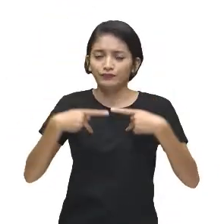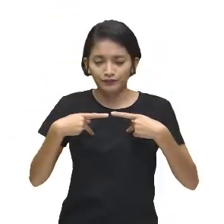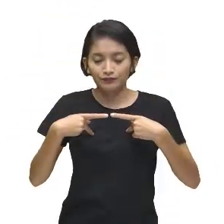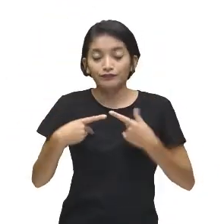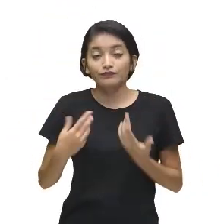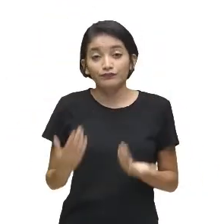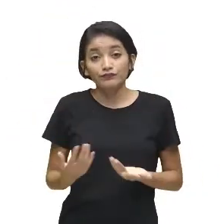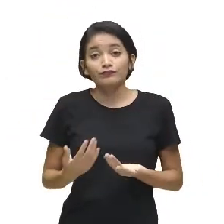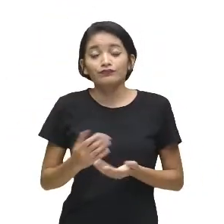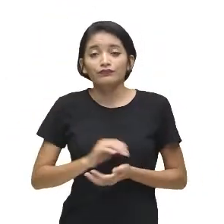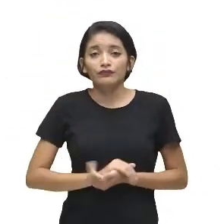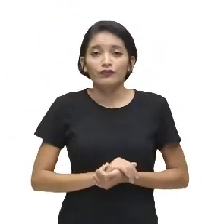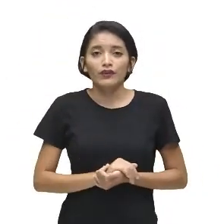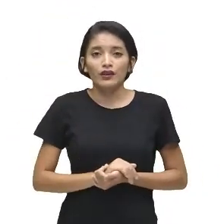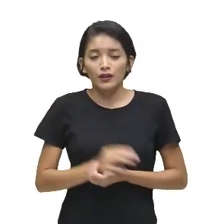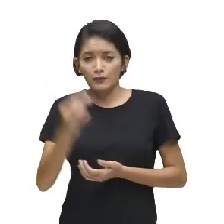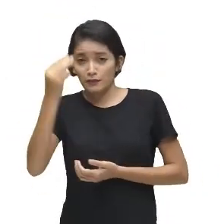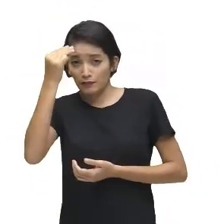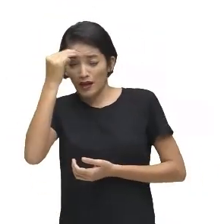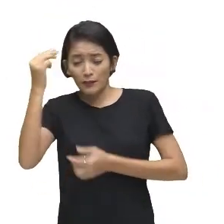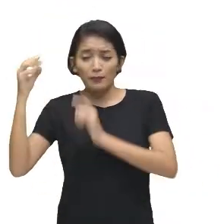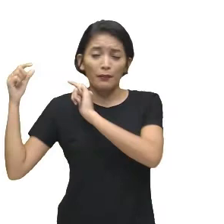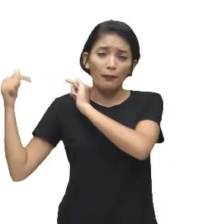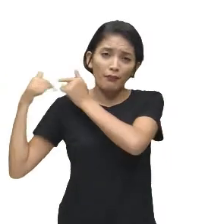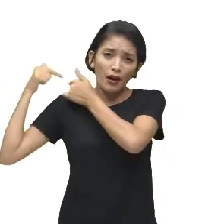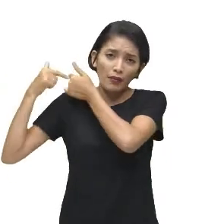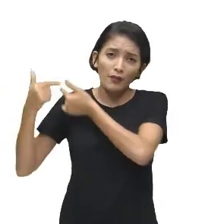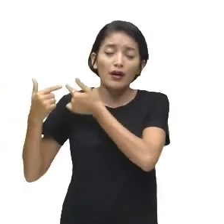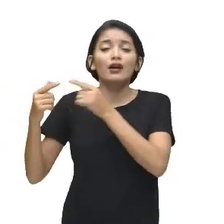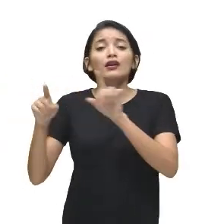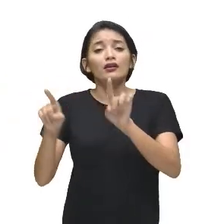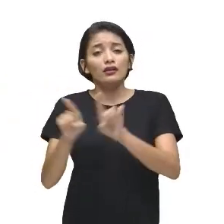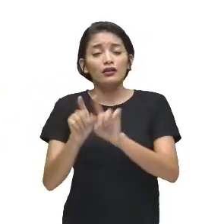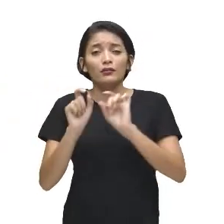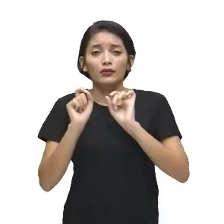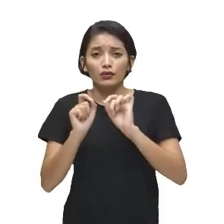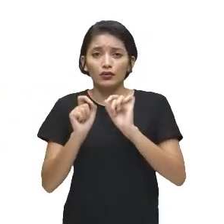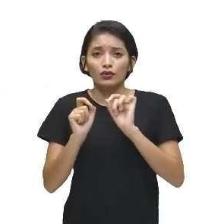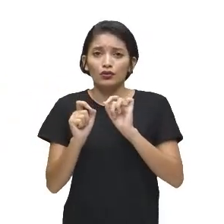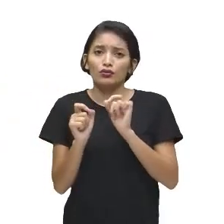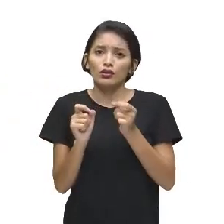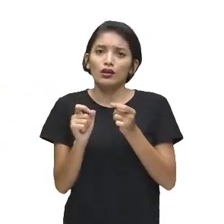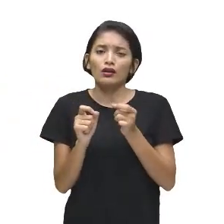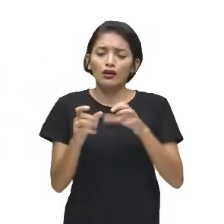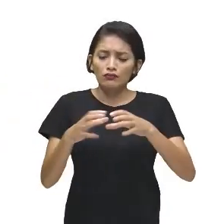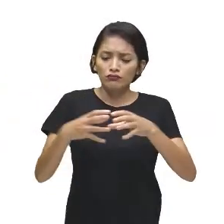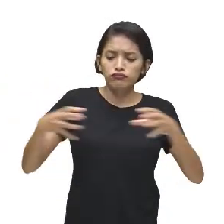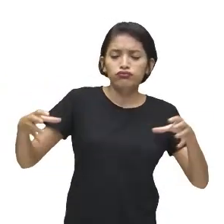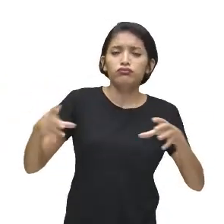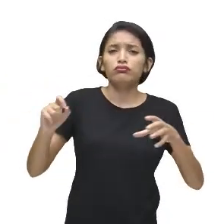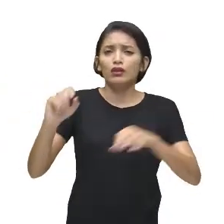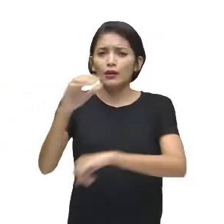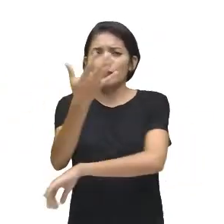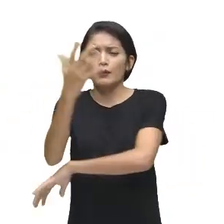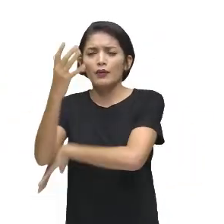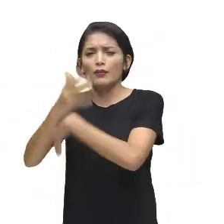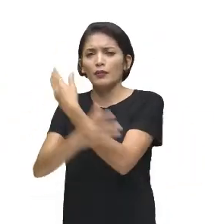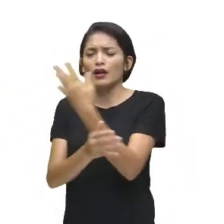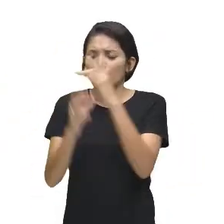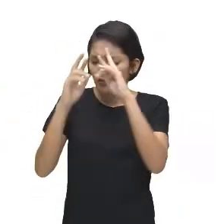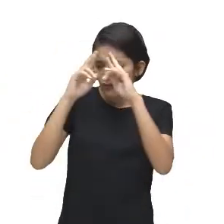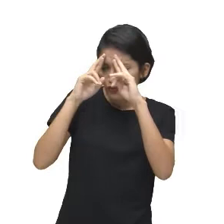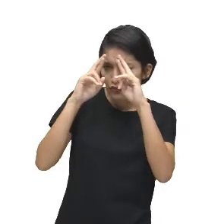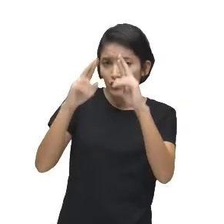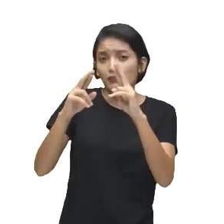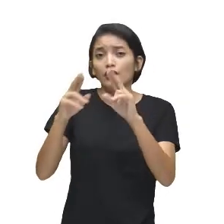a partir da memória ancestral e também a partir da dimensão ecológica, do respeito ao meio ambiente, do respeito